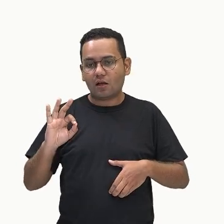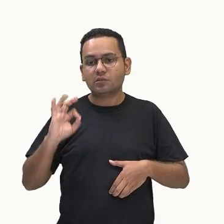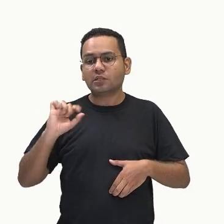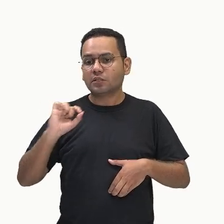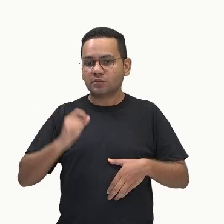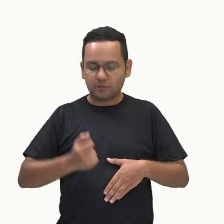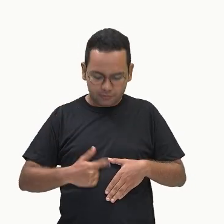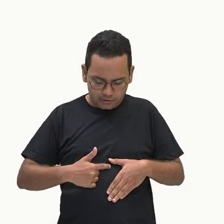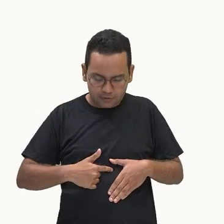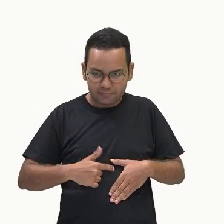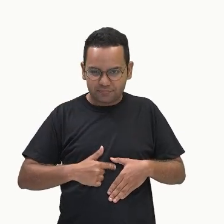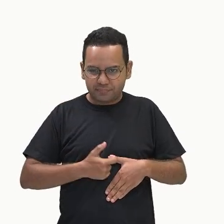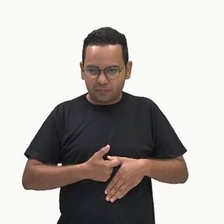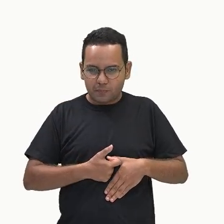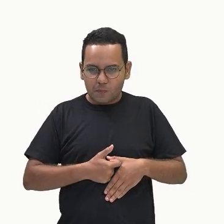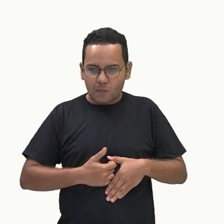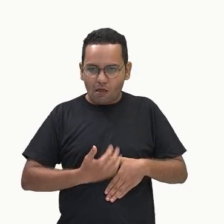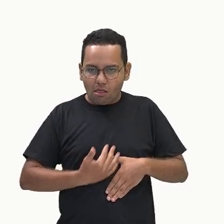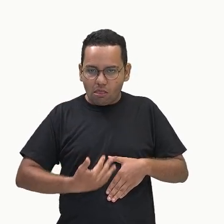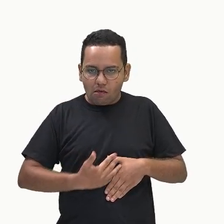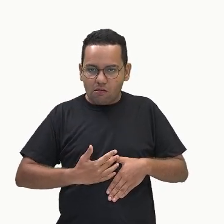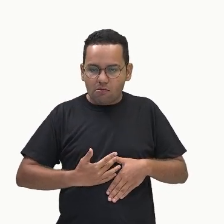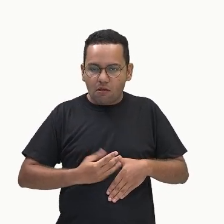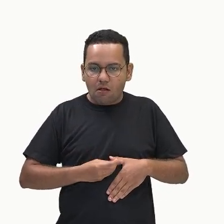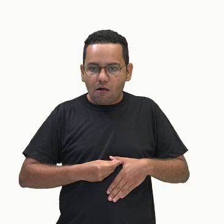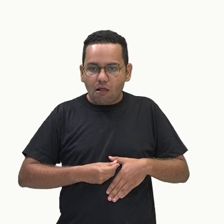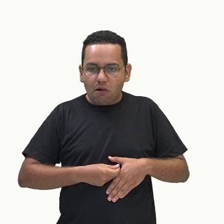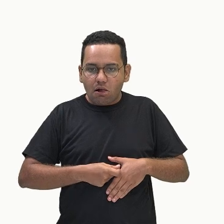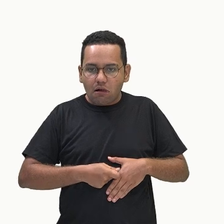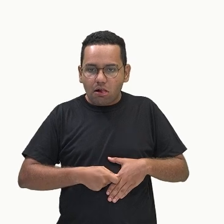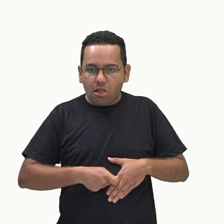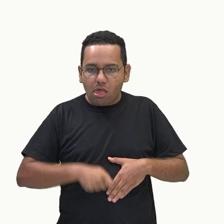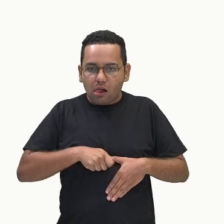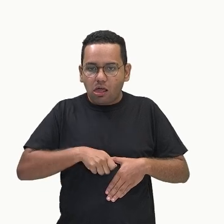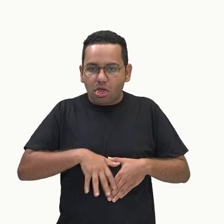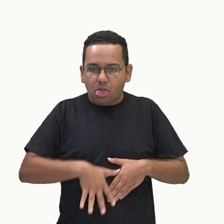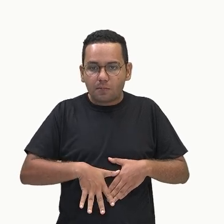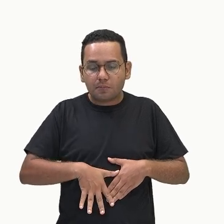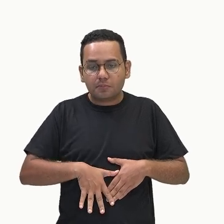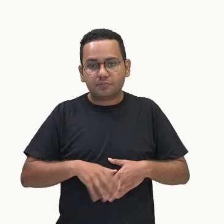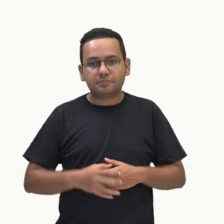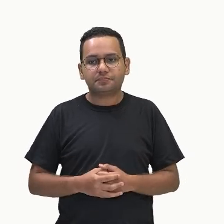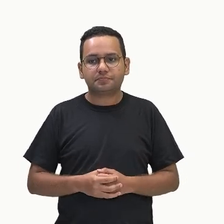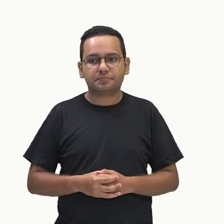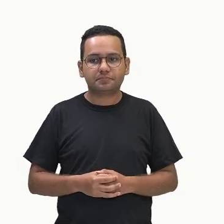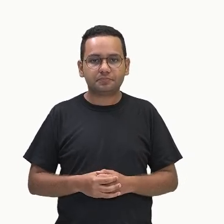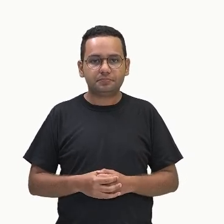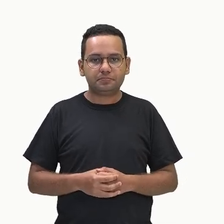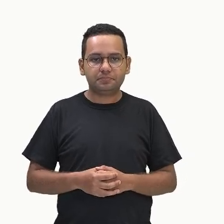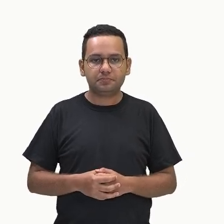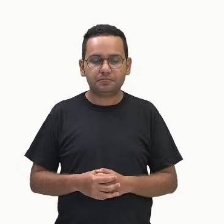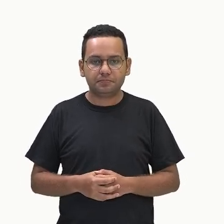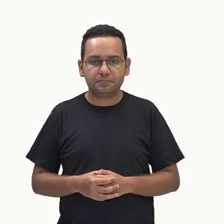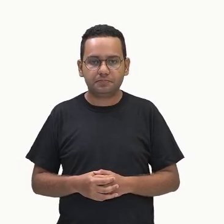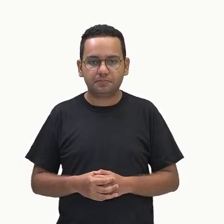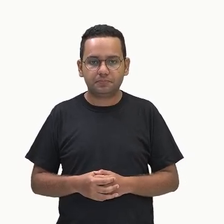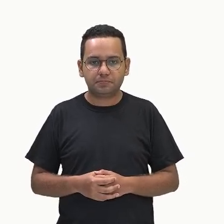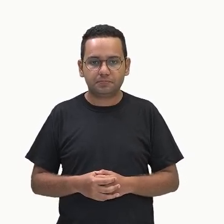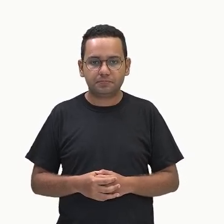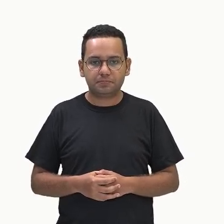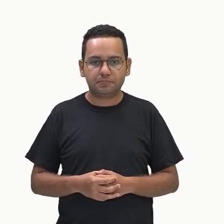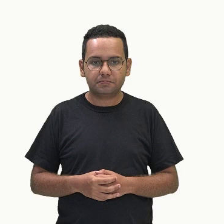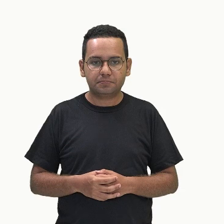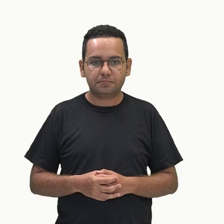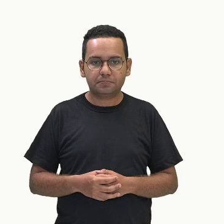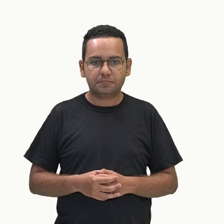descartado juntamente com o endométrio. E lembrando que a função do